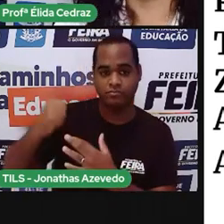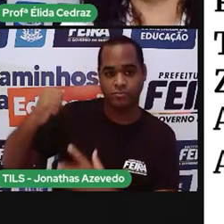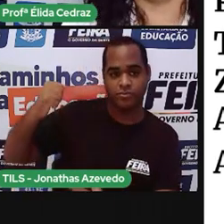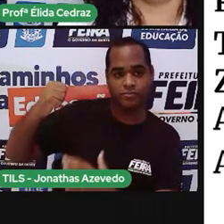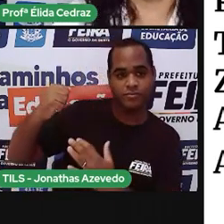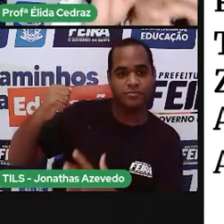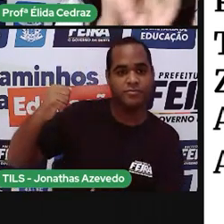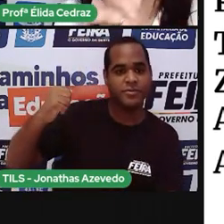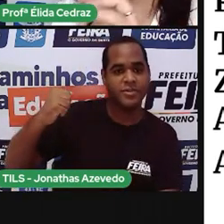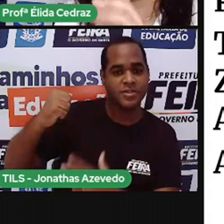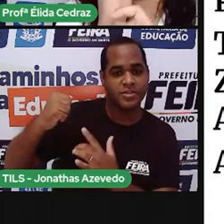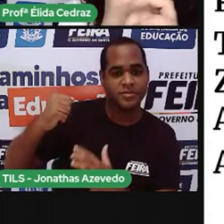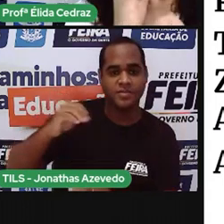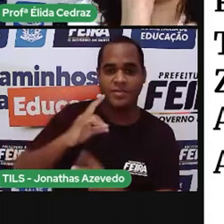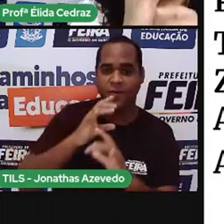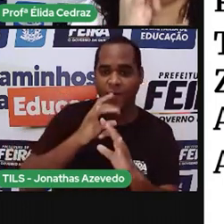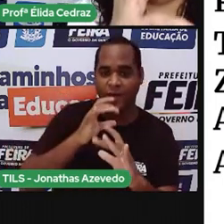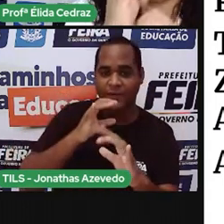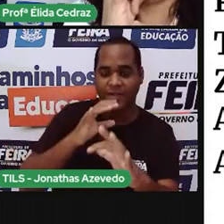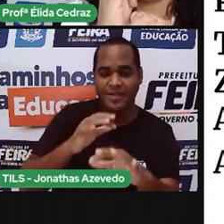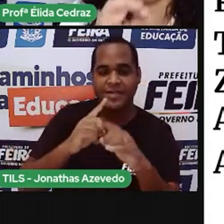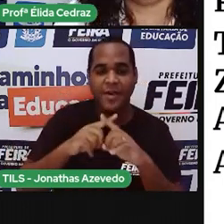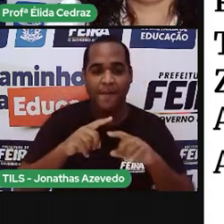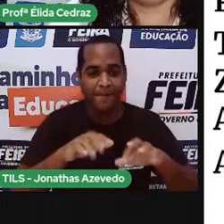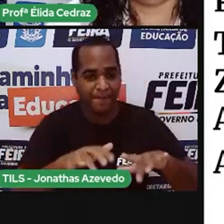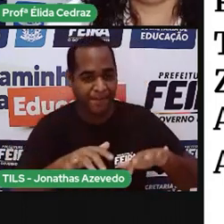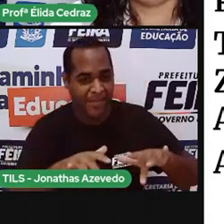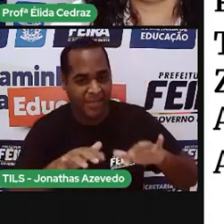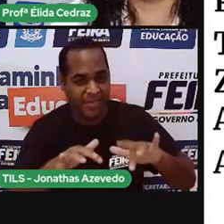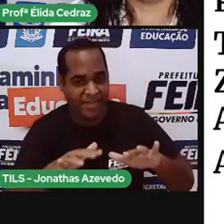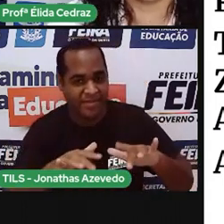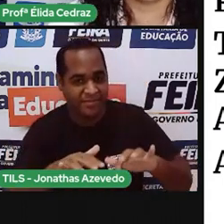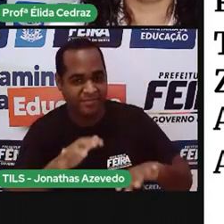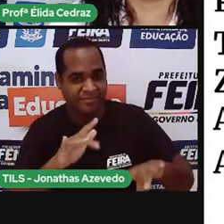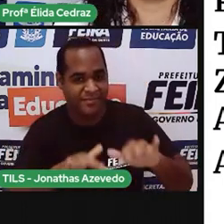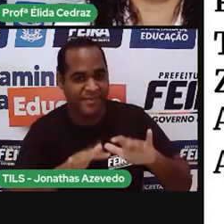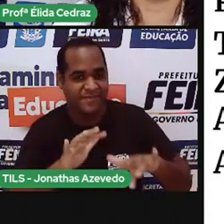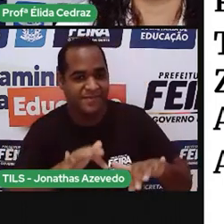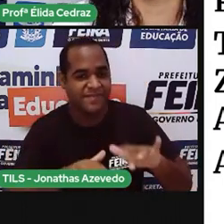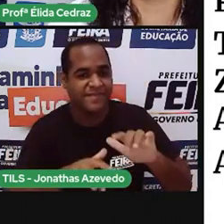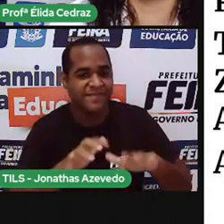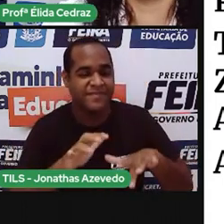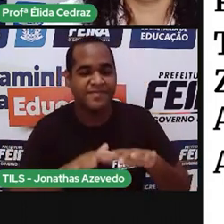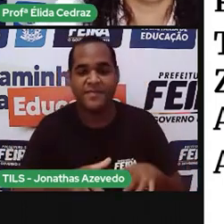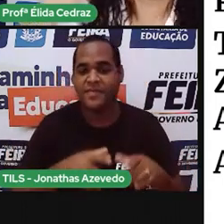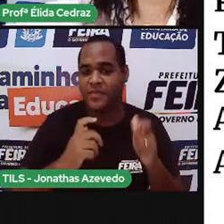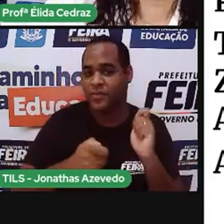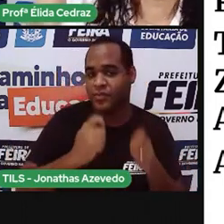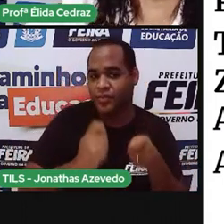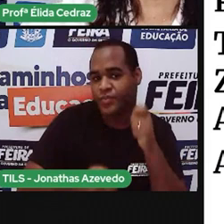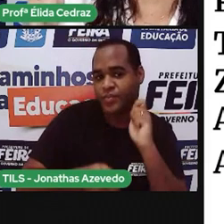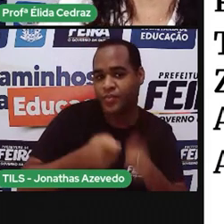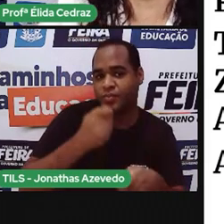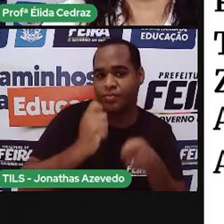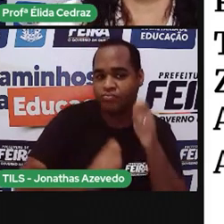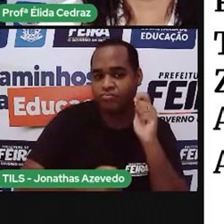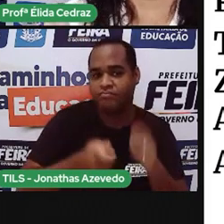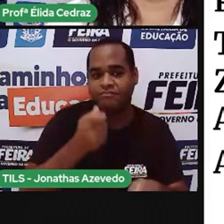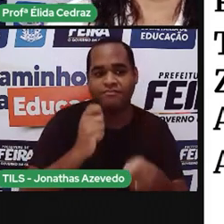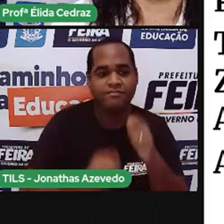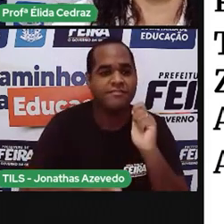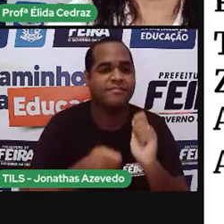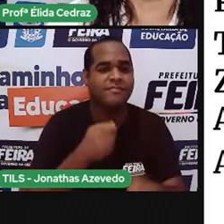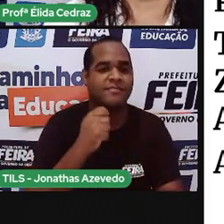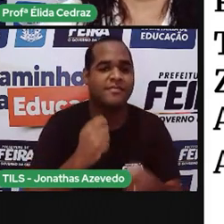rabecão, tiruli, um pifarito, plim, plim, plim, um pianinho, tum, tum,